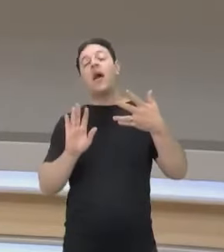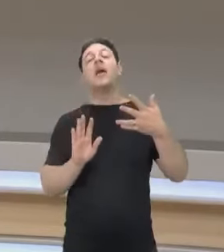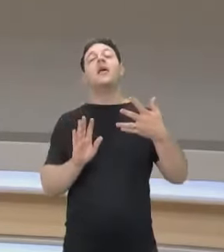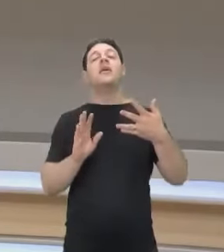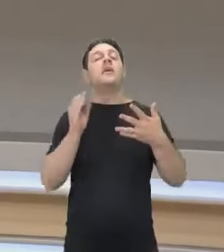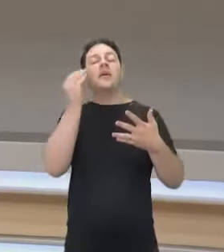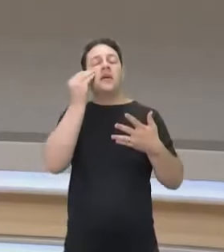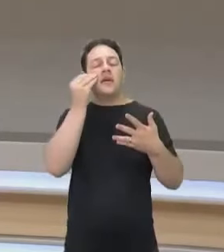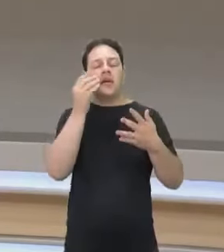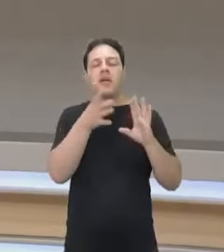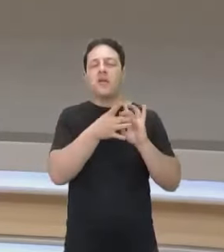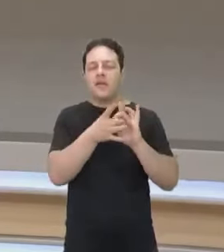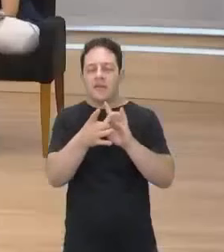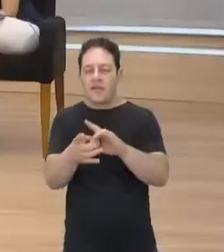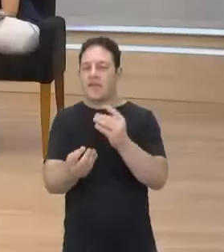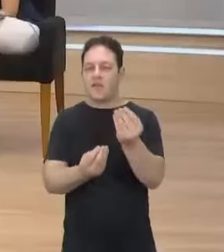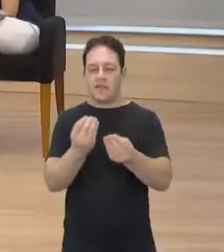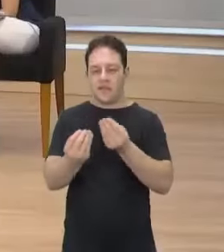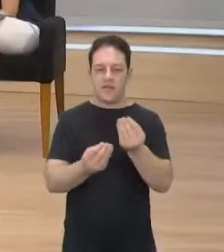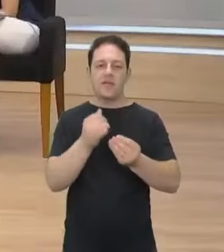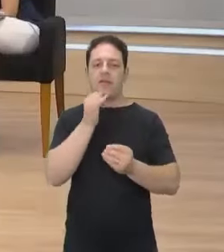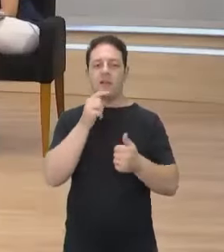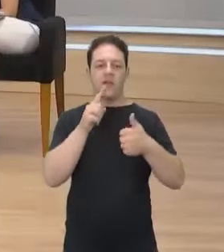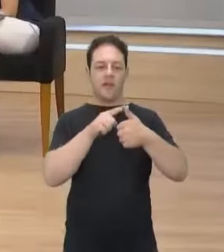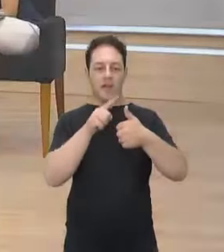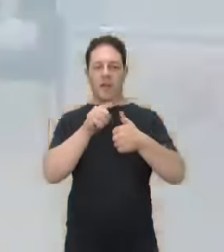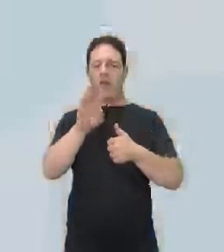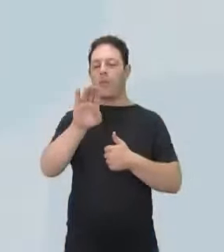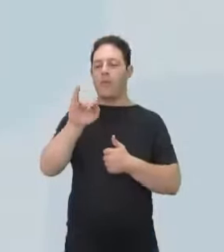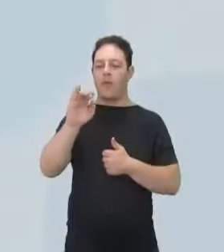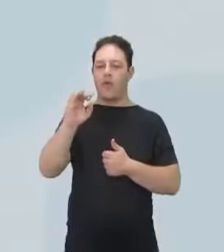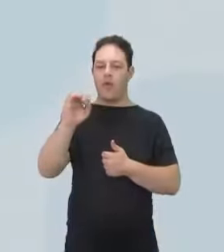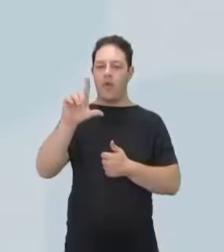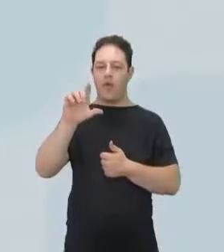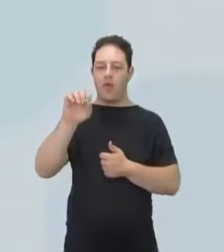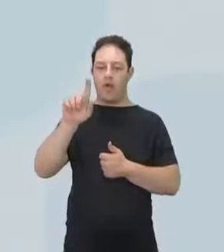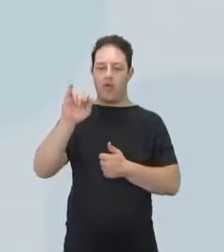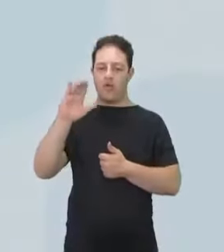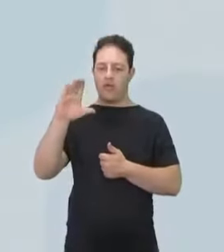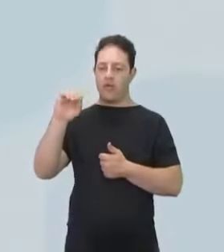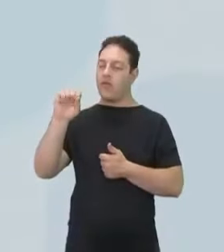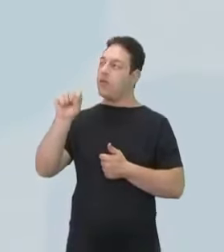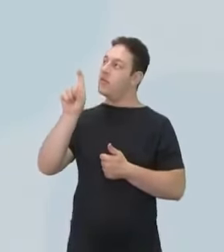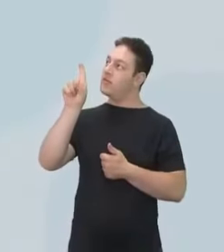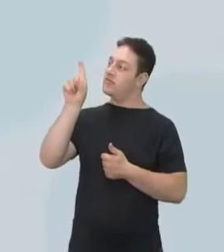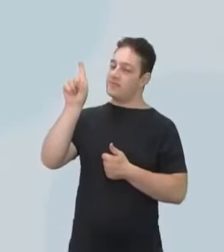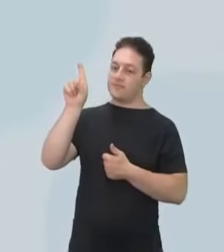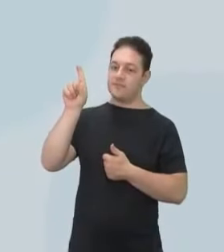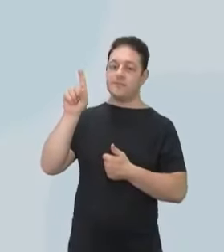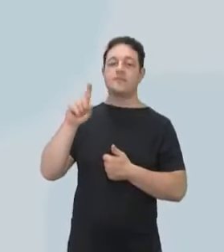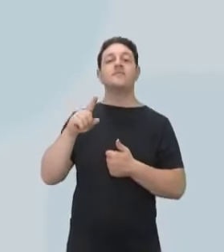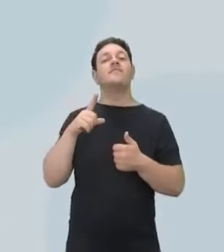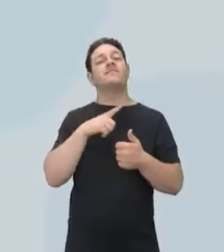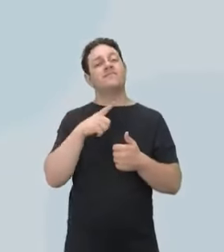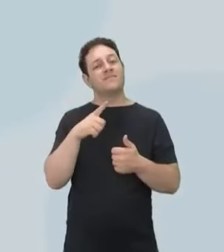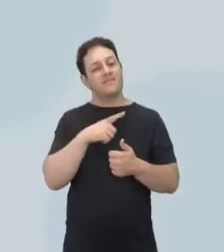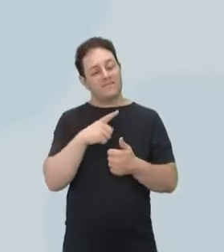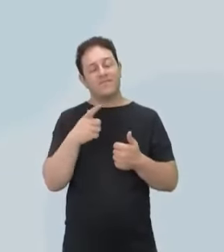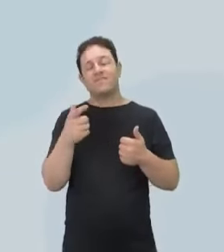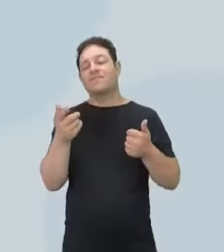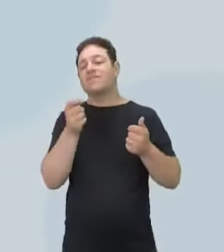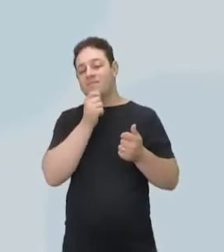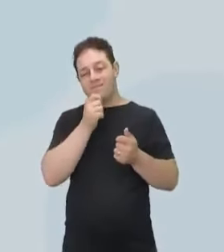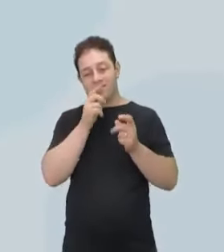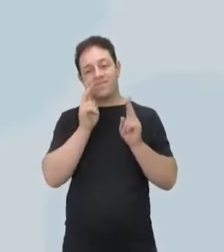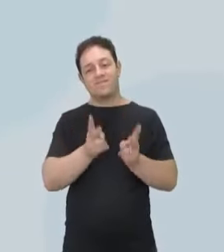para contextualizar, né? Desastre biológico, né? Nós ainda estamos passando pelo grande